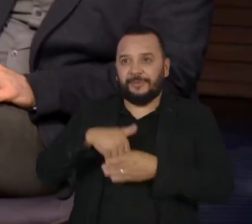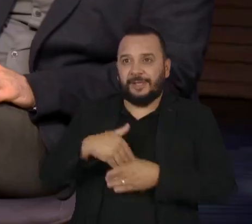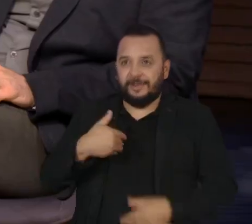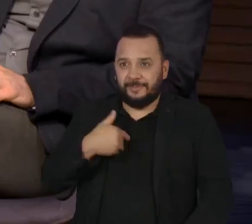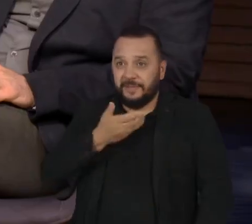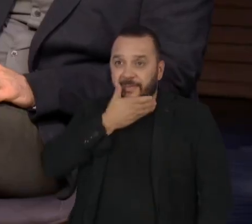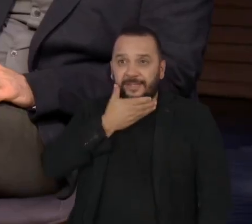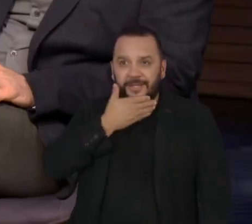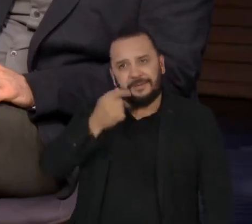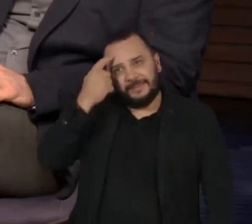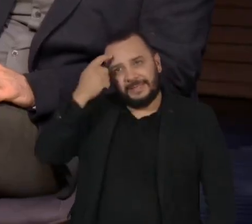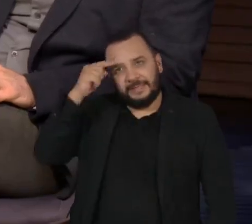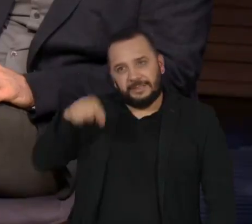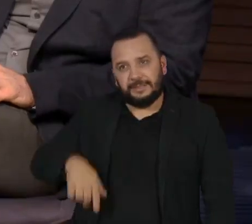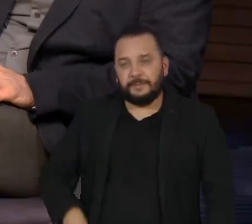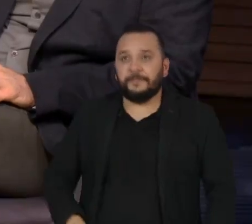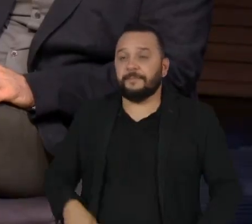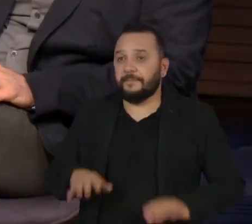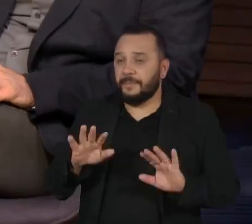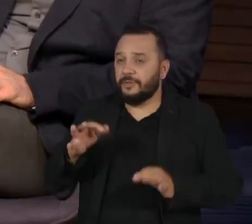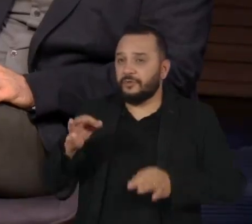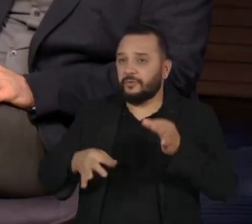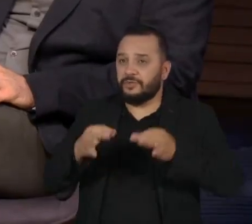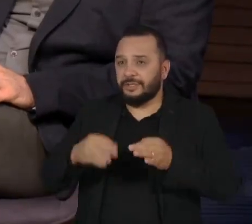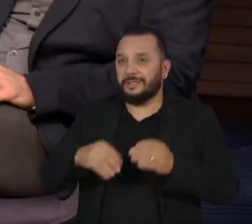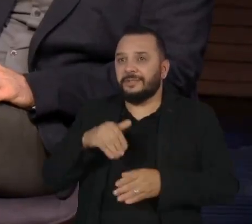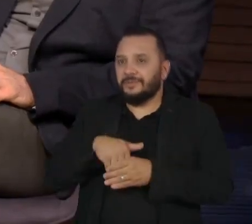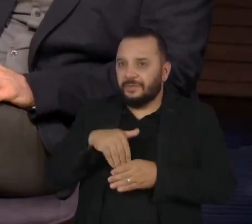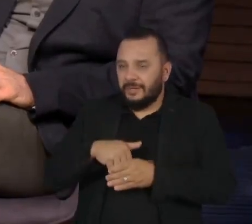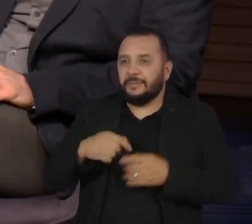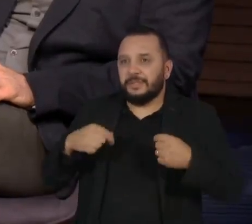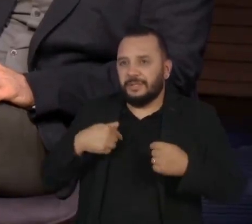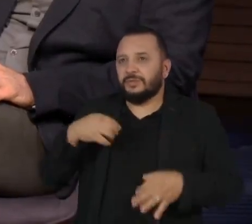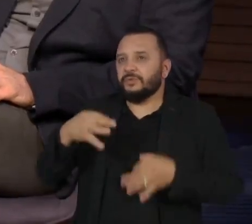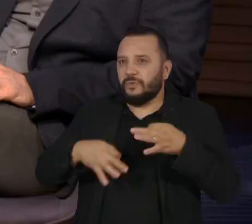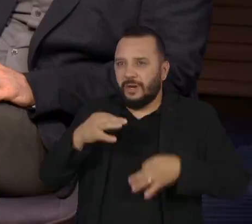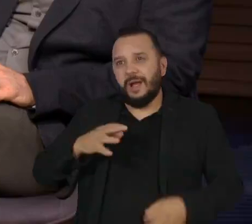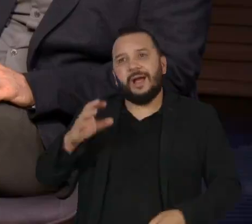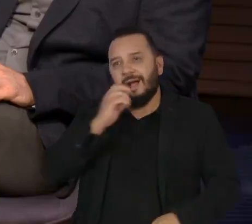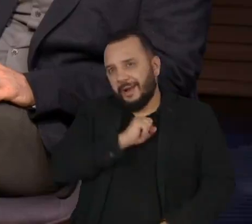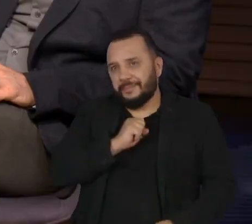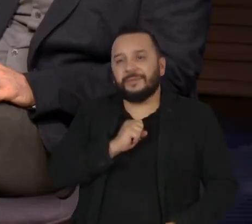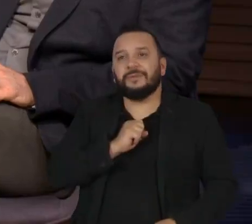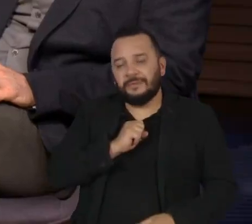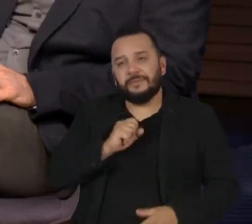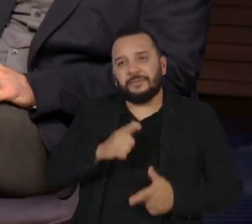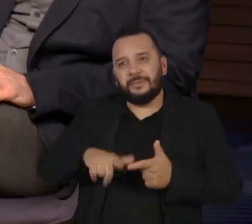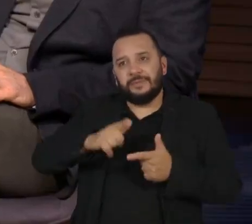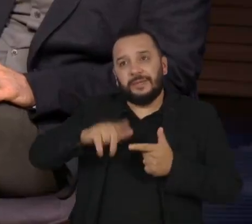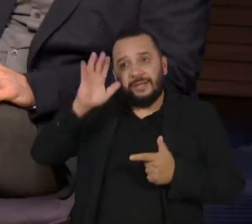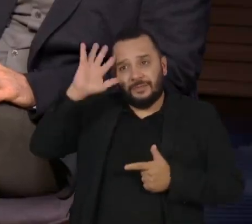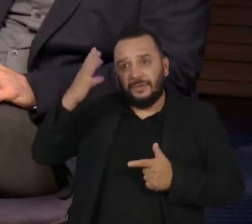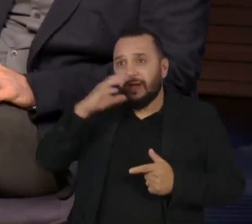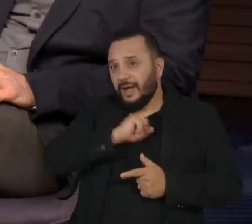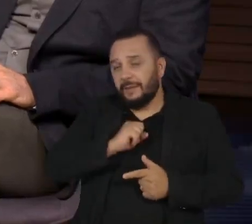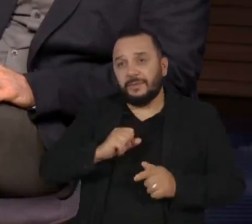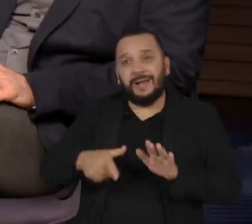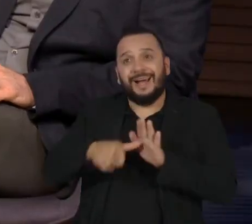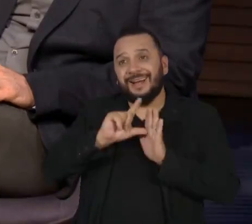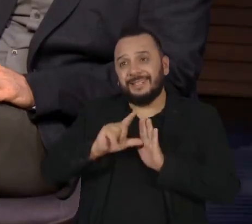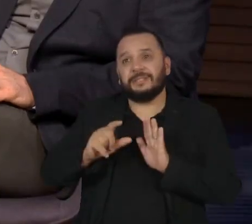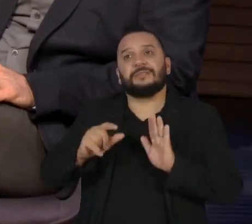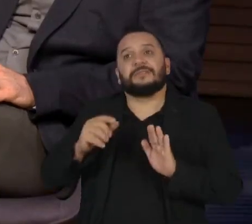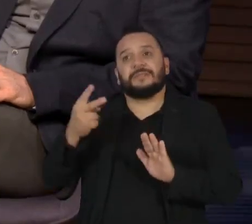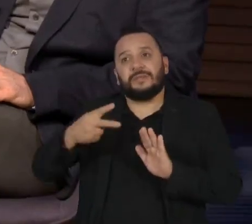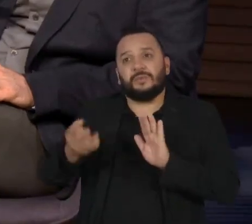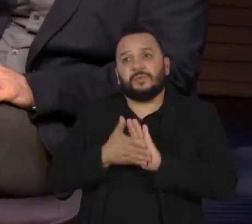de que a Justiça Eleitoral seja célere o suficiente para poder julgar essa questão a tempo de resolver o problema antes que o segundo turno se